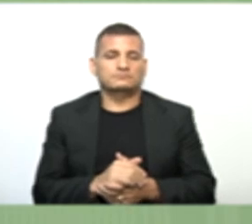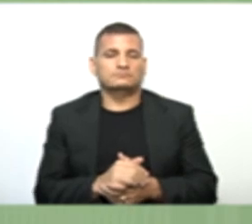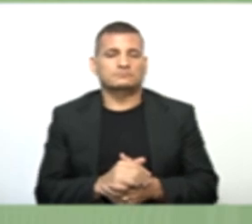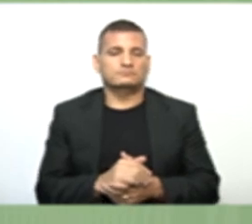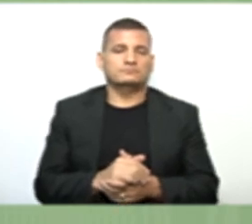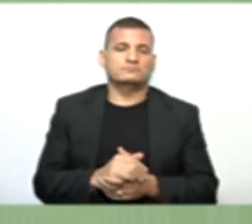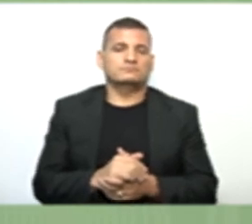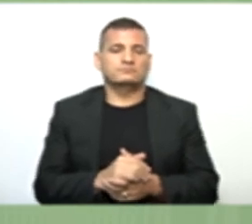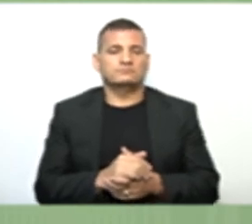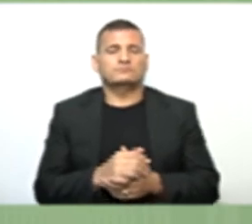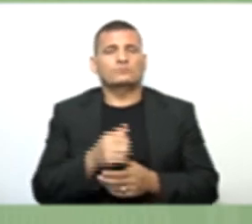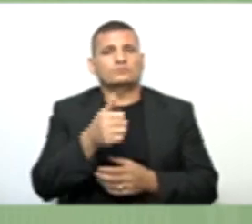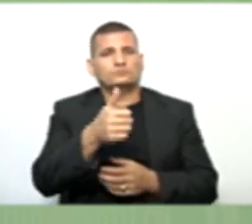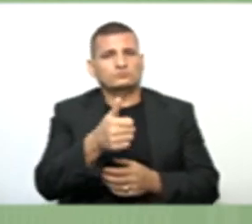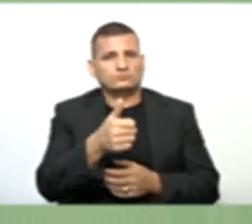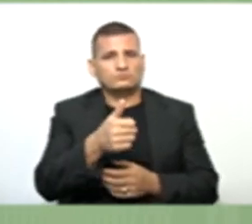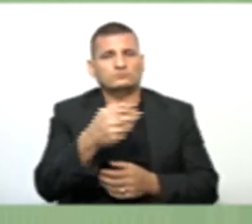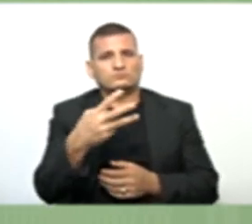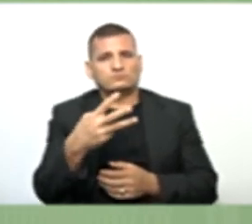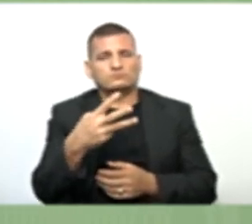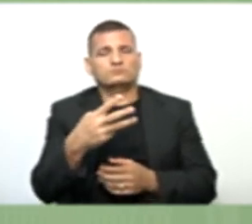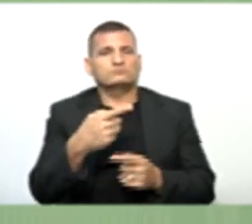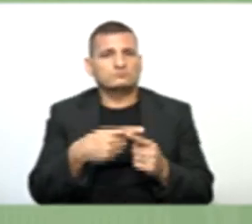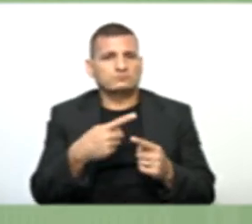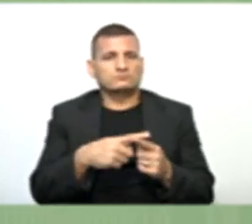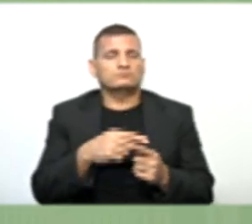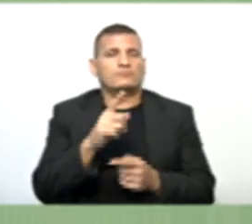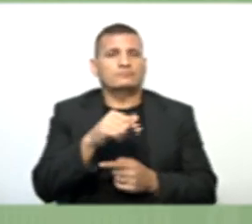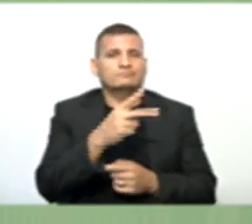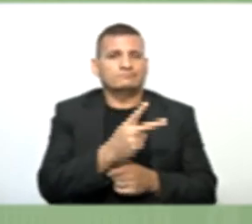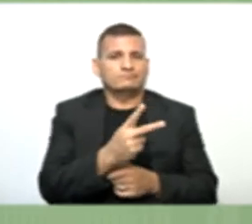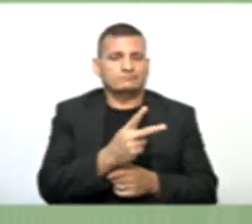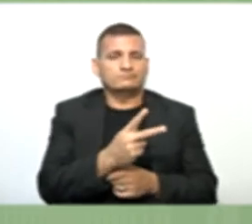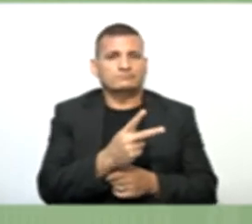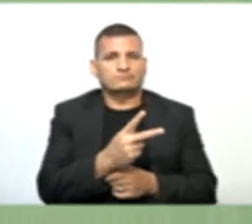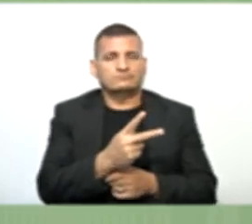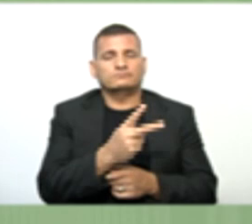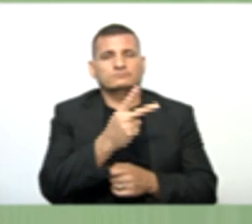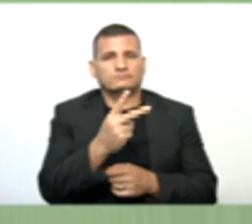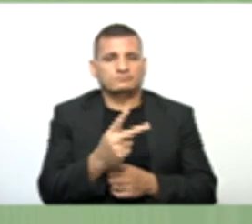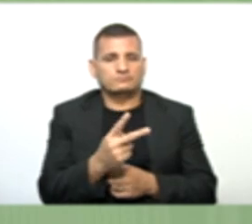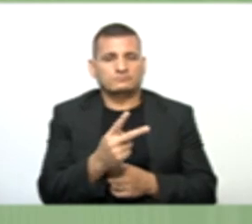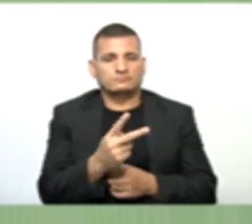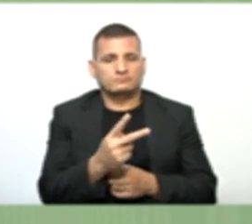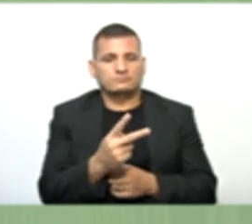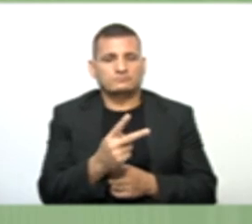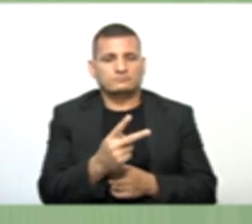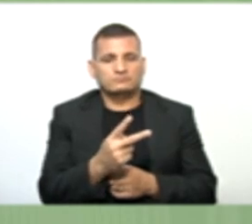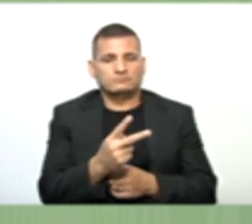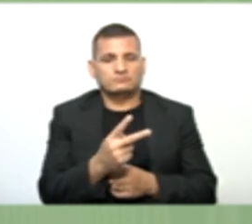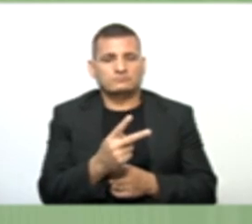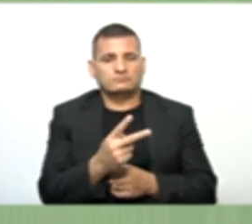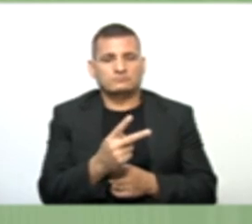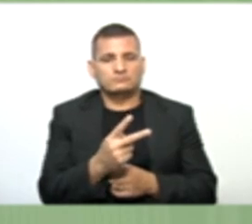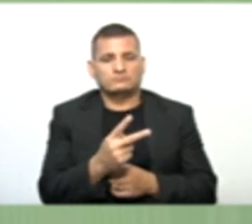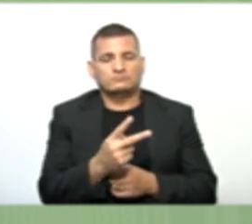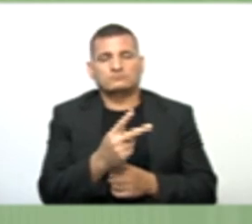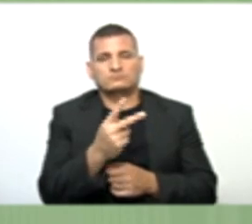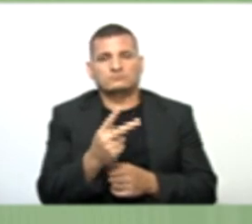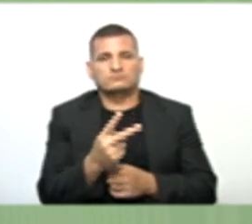depois do 1 é o 3? Porque o passo é 2. Então, aqui, ó, 2,